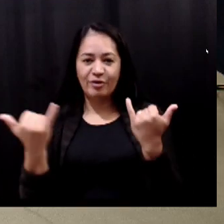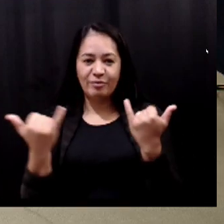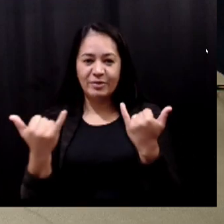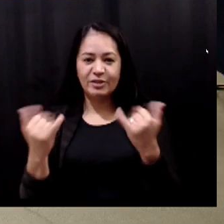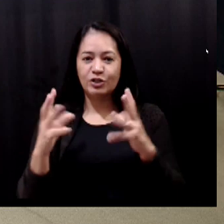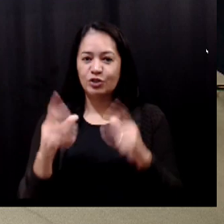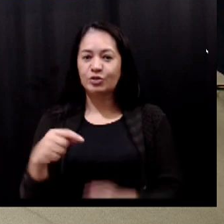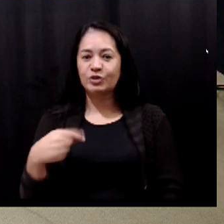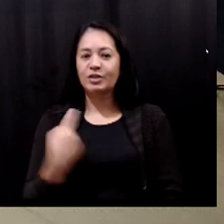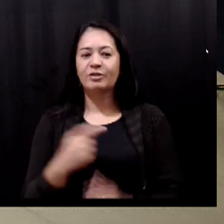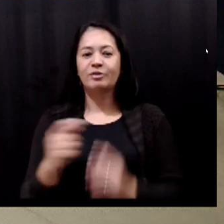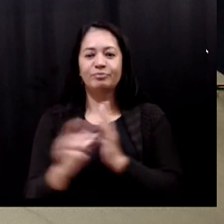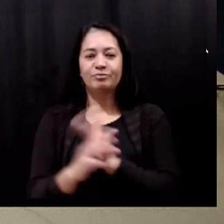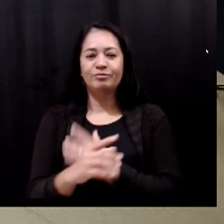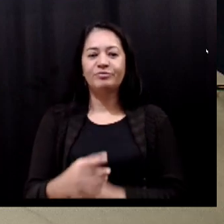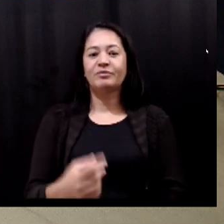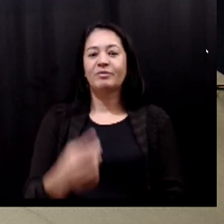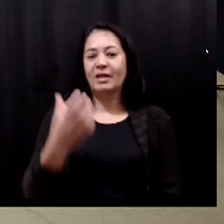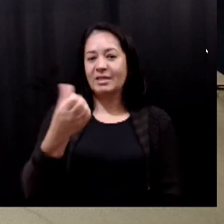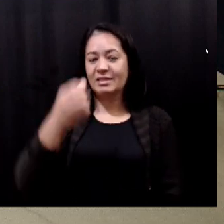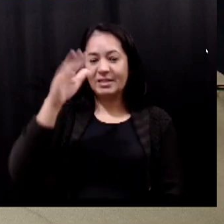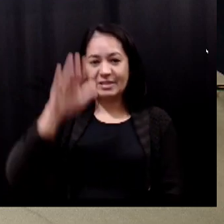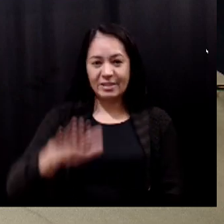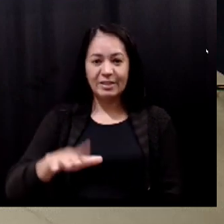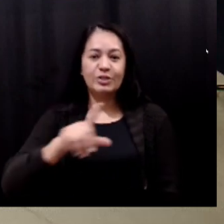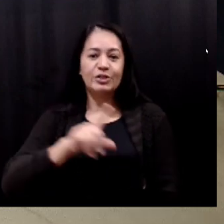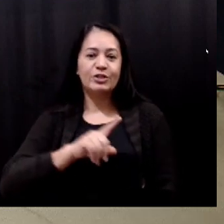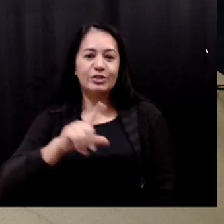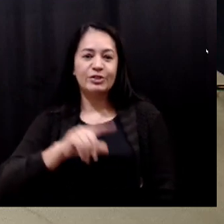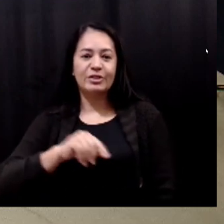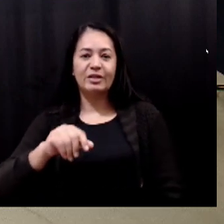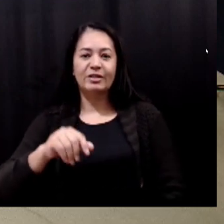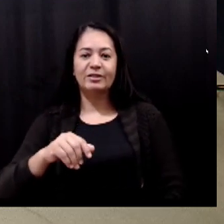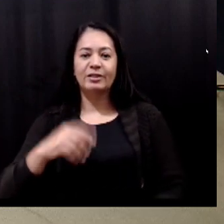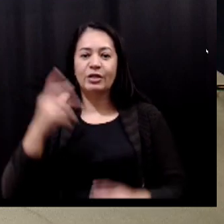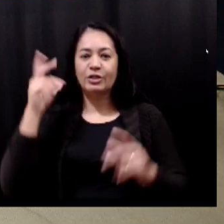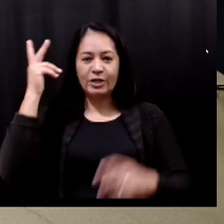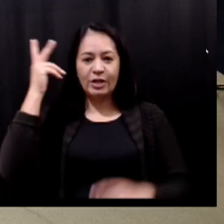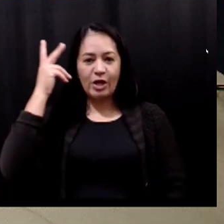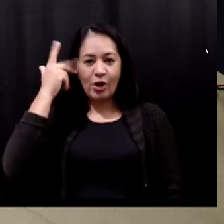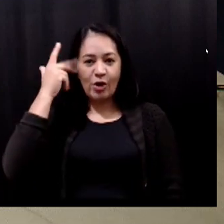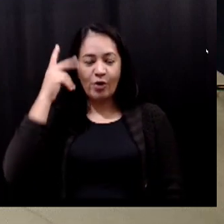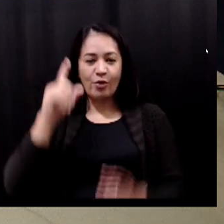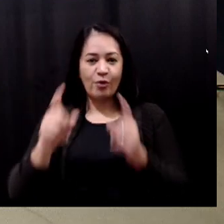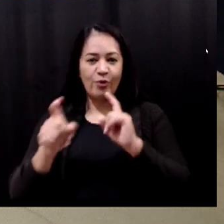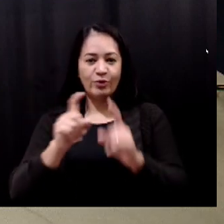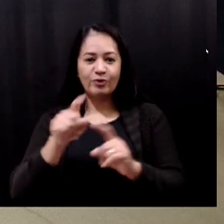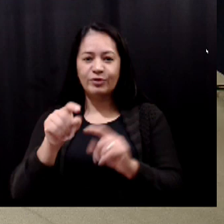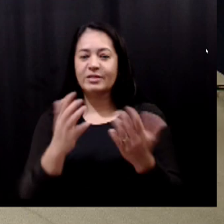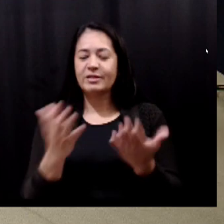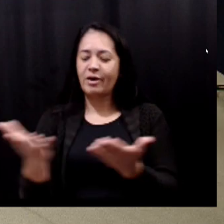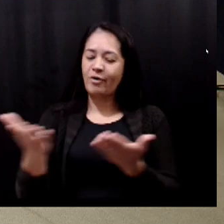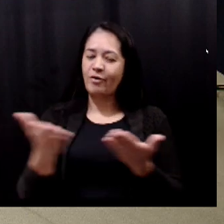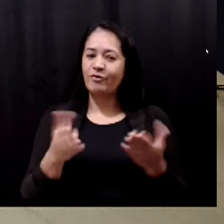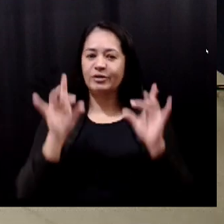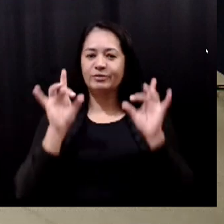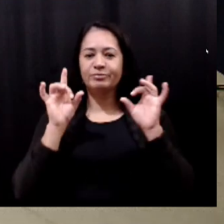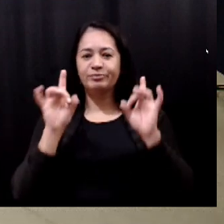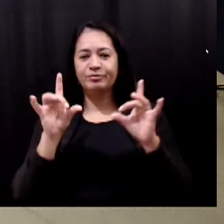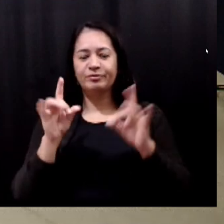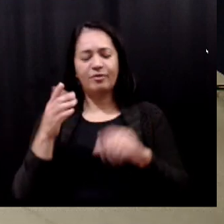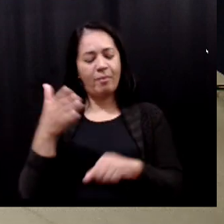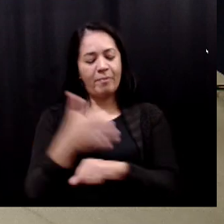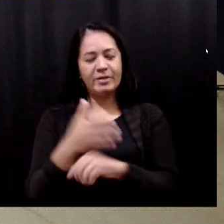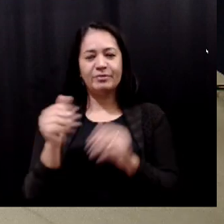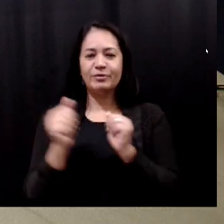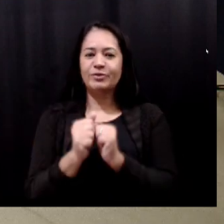Às 18h06 da tarde tem a nossa reunião ordinária. Você é convidado especial, então participe com a gente, fique ligado.